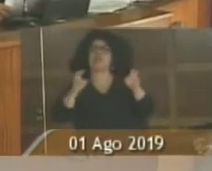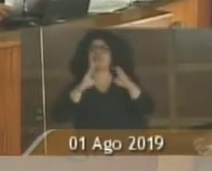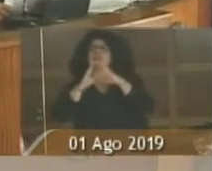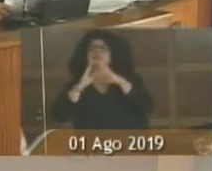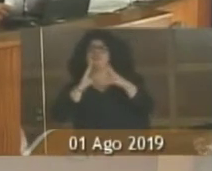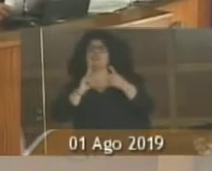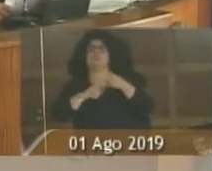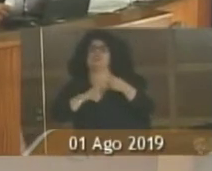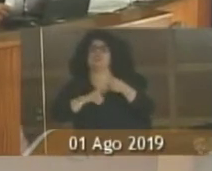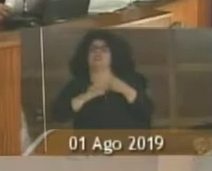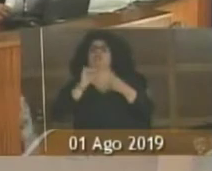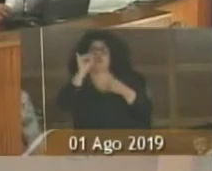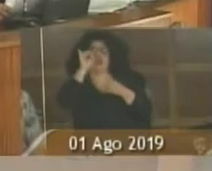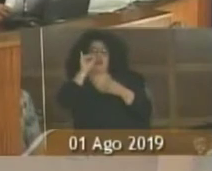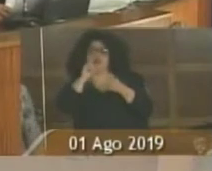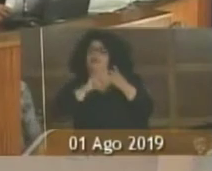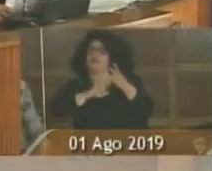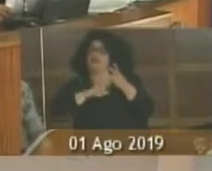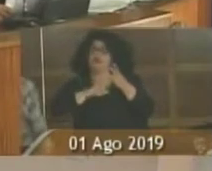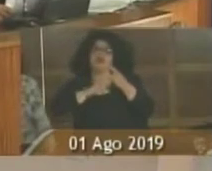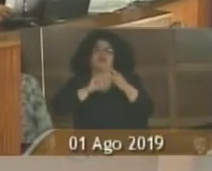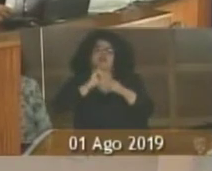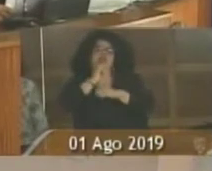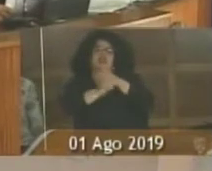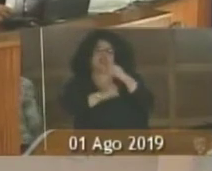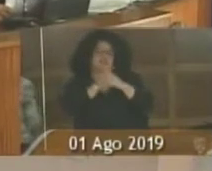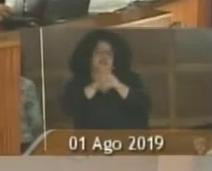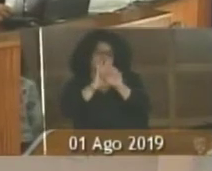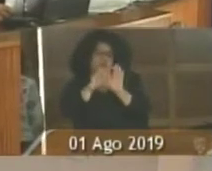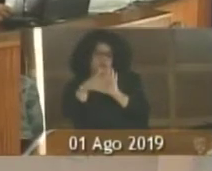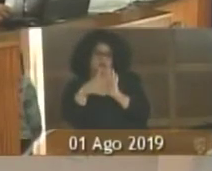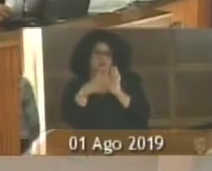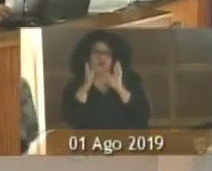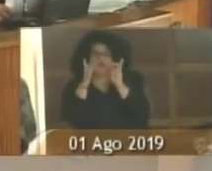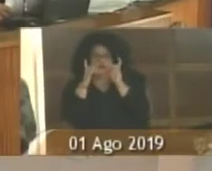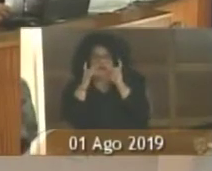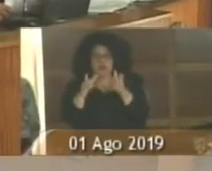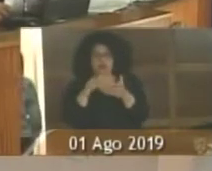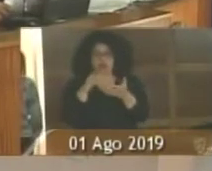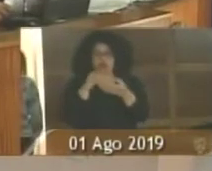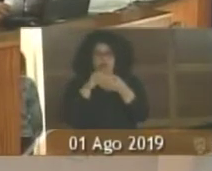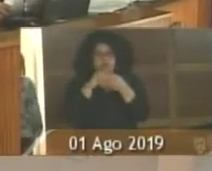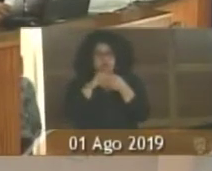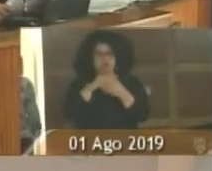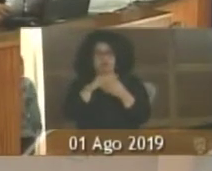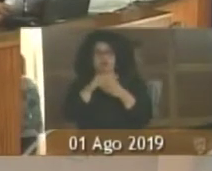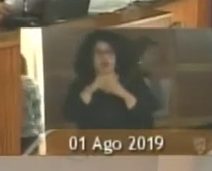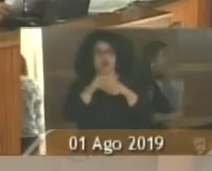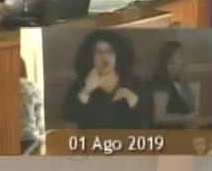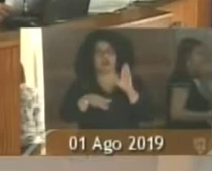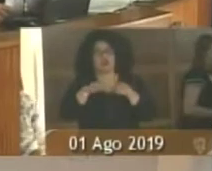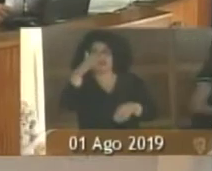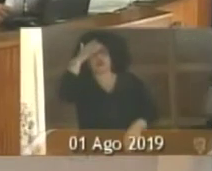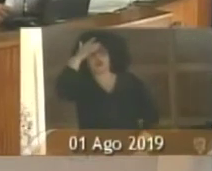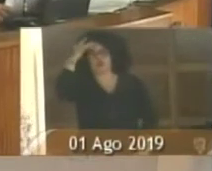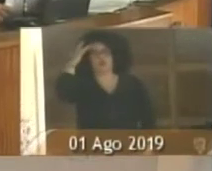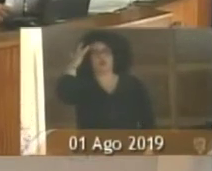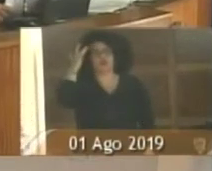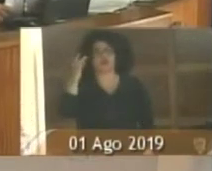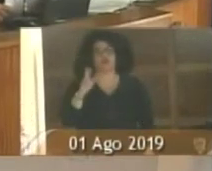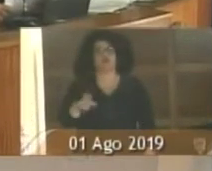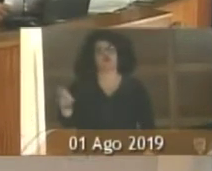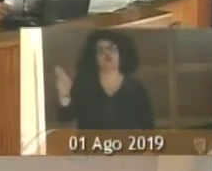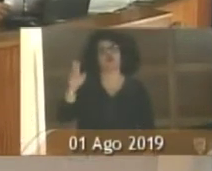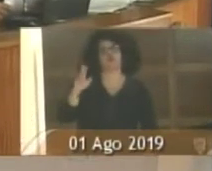é importante também para a divulgação, mas observar de perto. Infelizmente, algumas pessoas usam as redes sociais